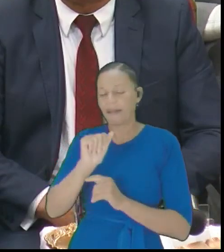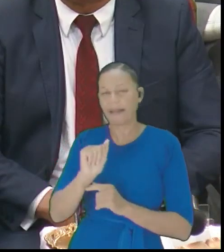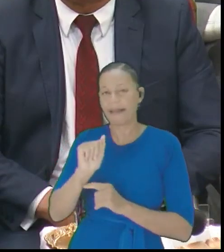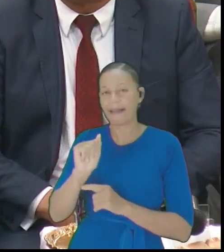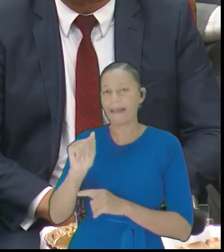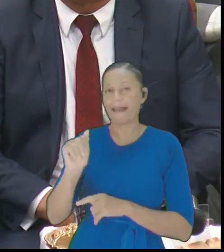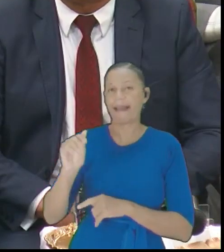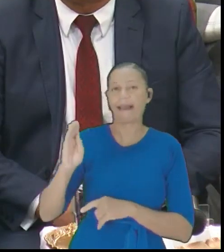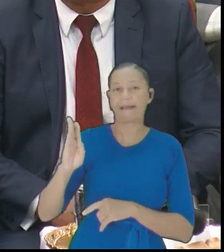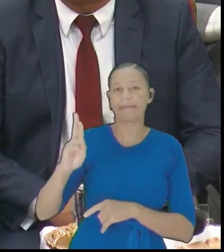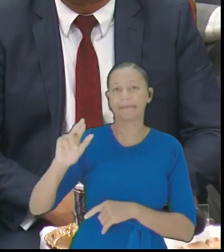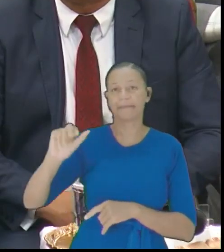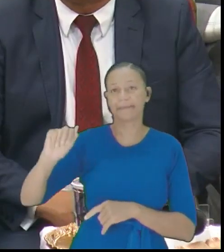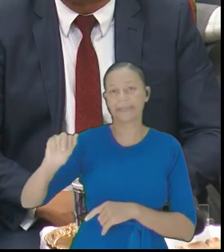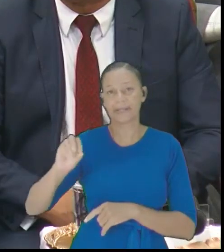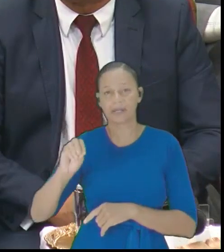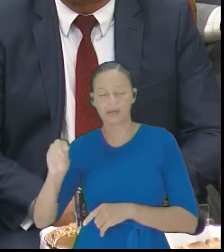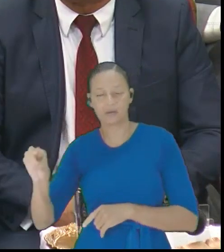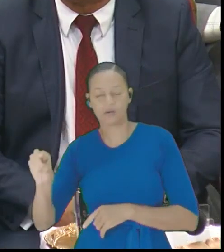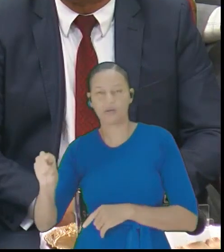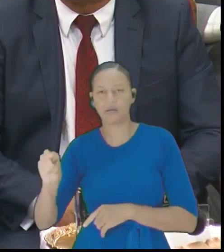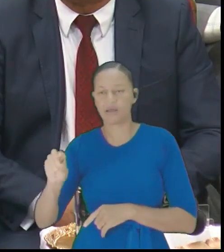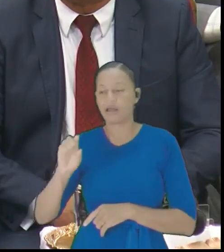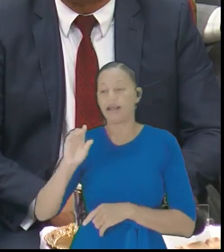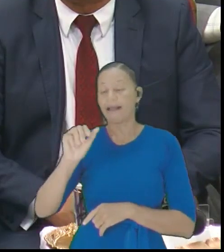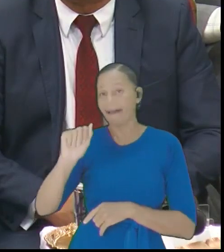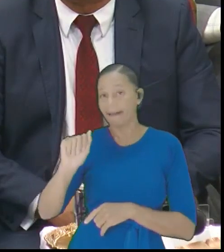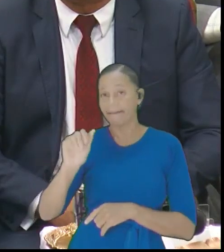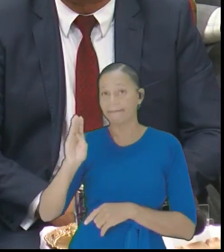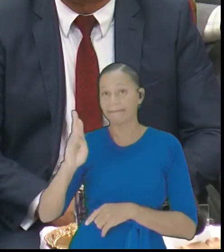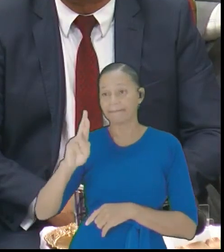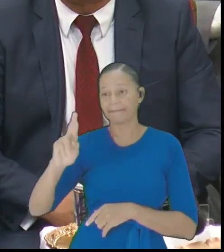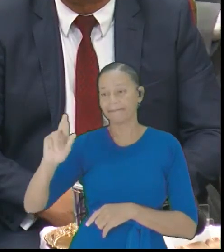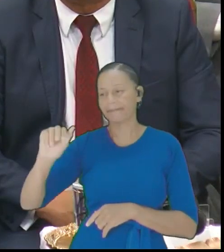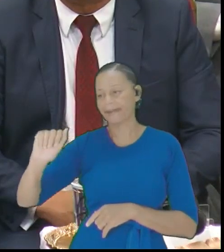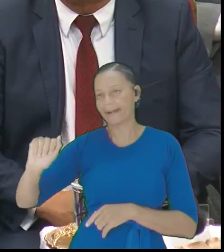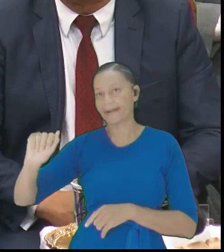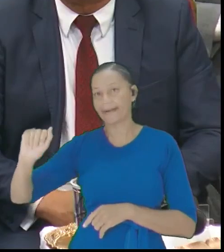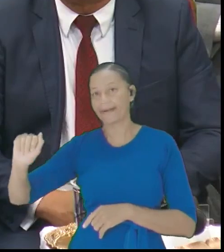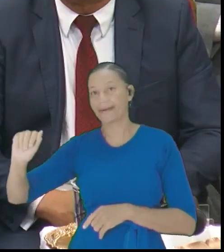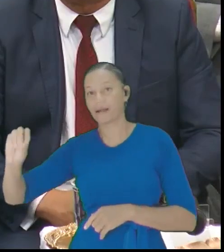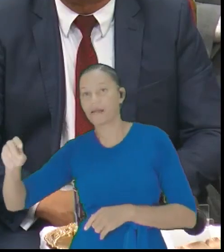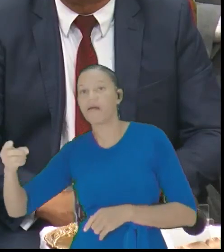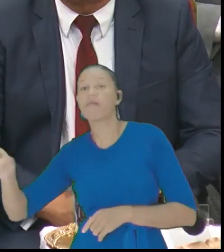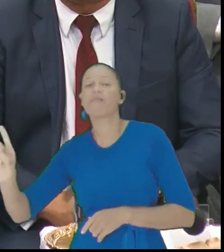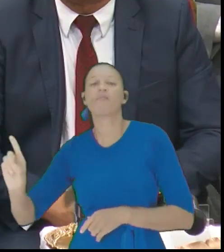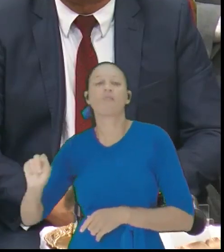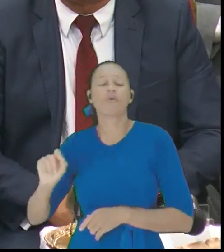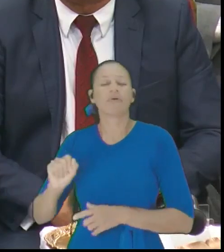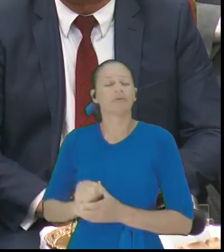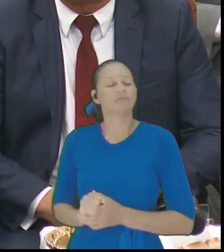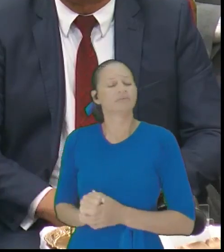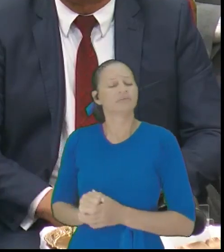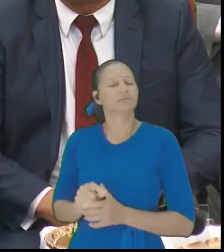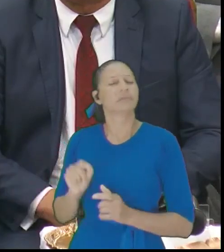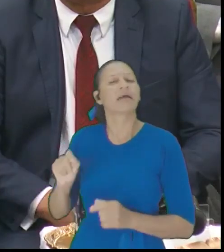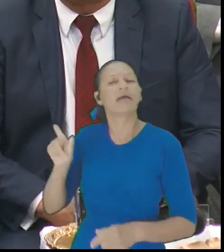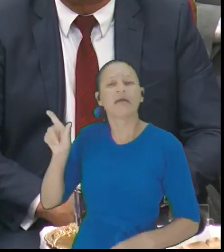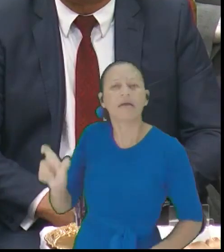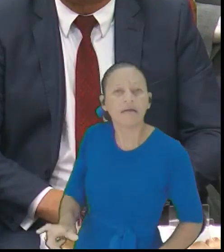Ló. Quem é Abrão? Abrão é o homem que Deus, na